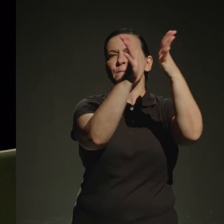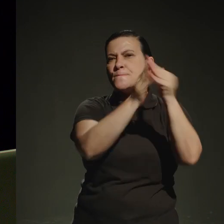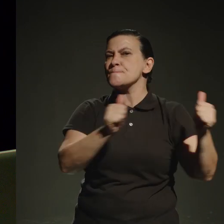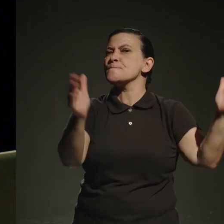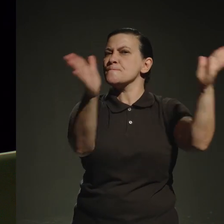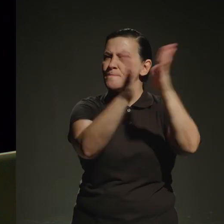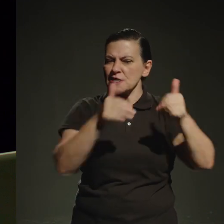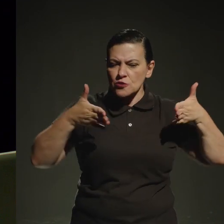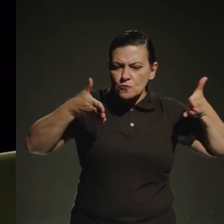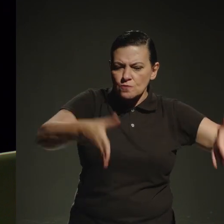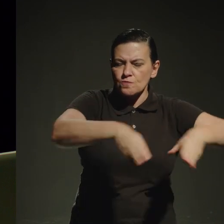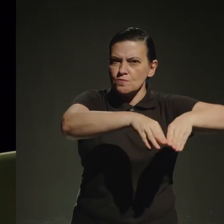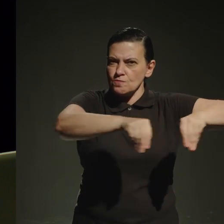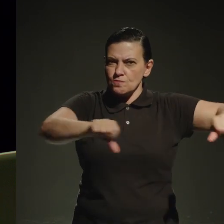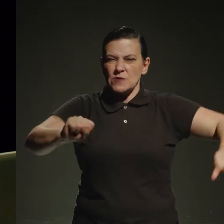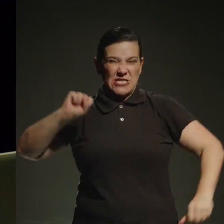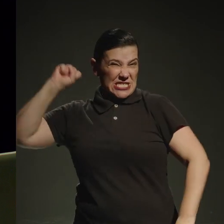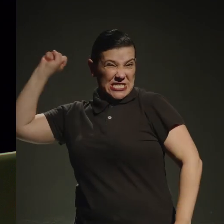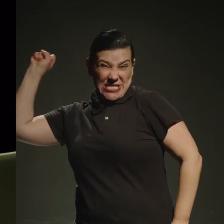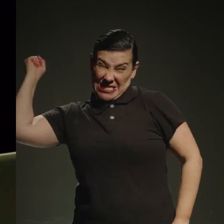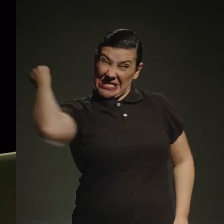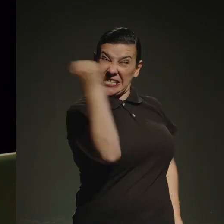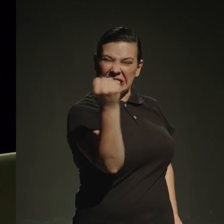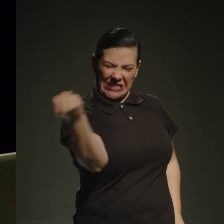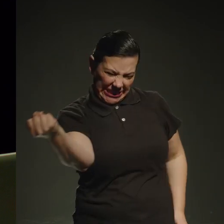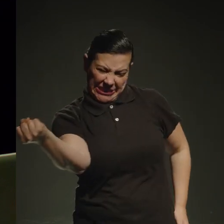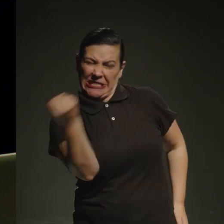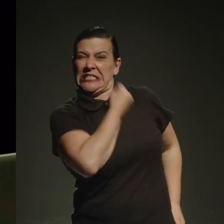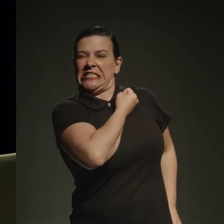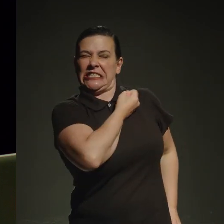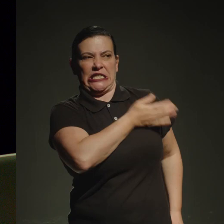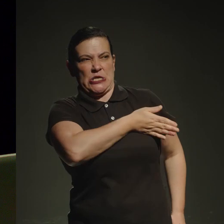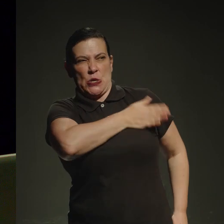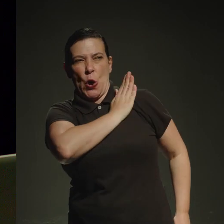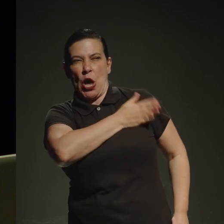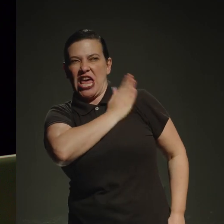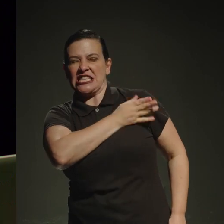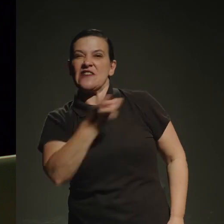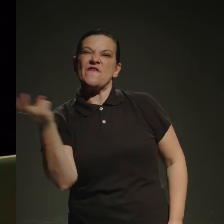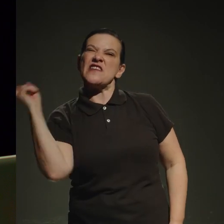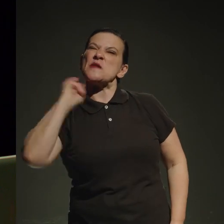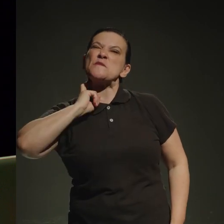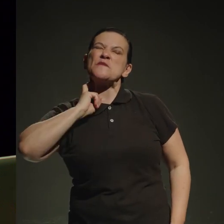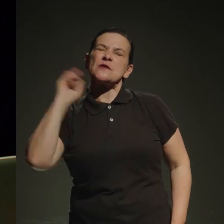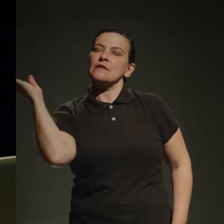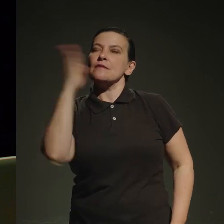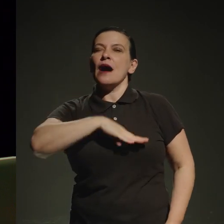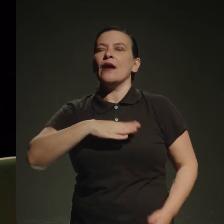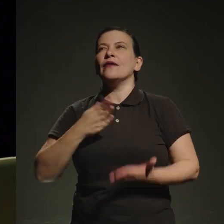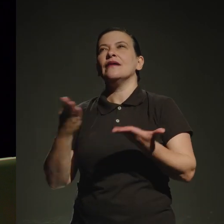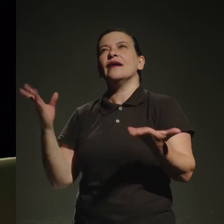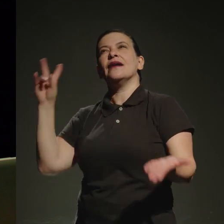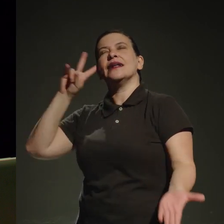madeira santa no teu podre coração, vampiro imundo. Valei-me, minha doce Dulcineia, que neste embate aposto minha